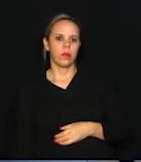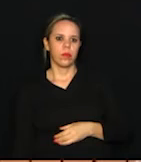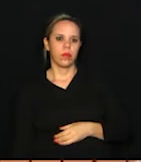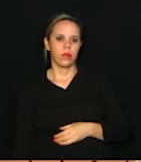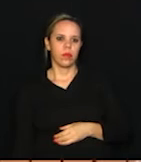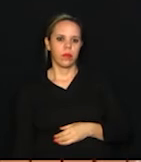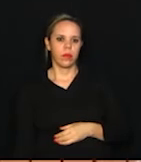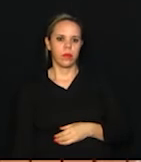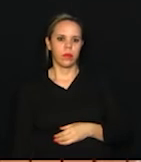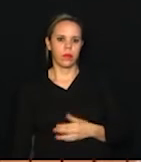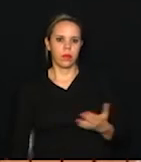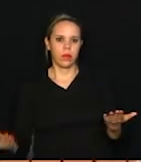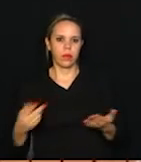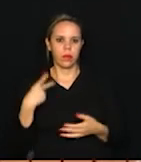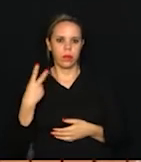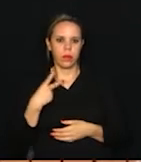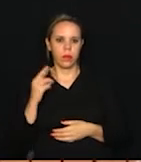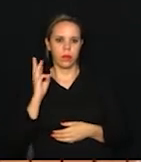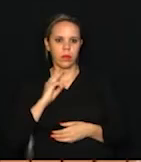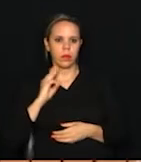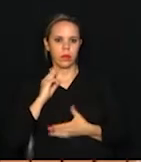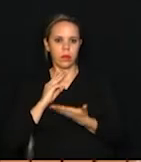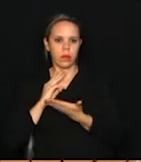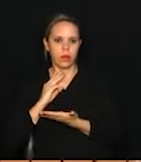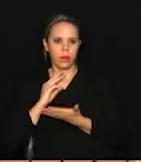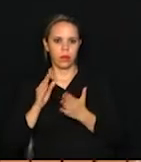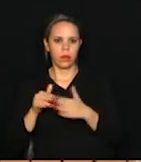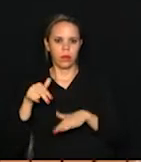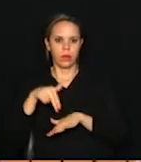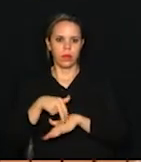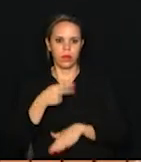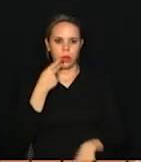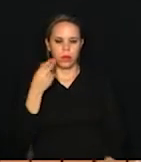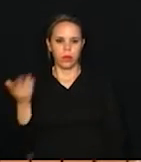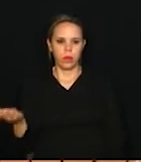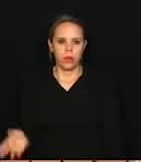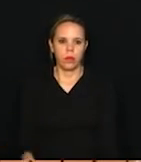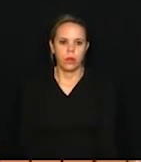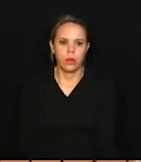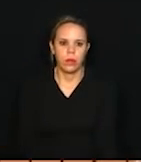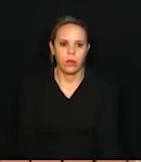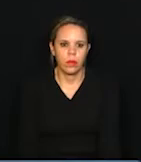Eu passo a palavra agora ao vereador Cecílio Santos, que solicitou o uso da palavra também.